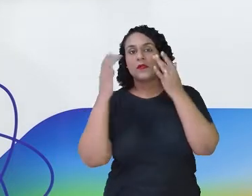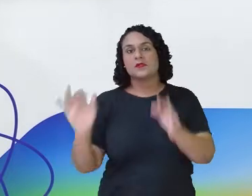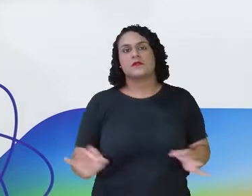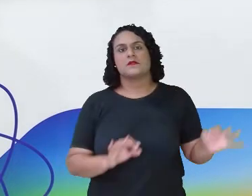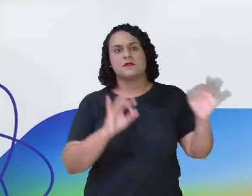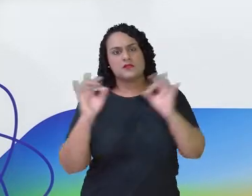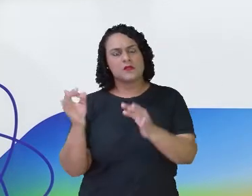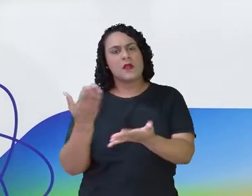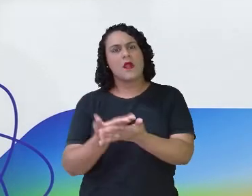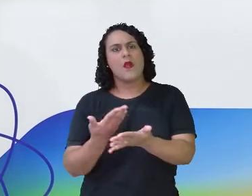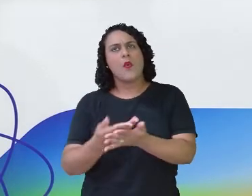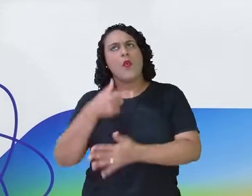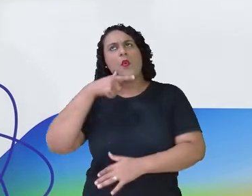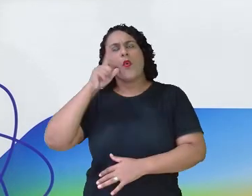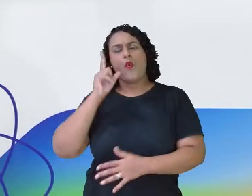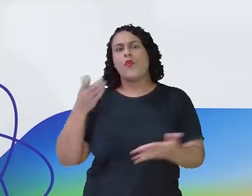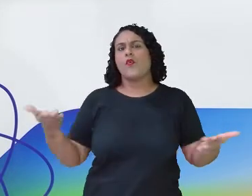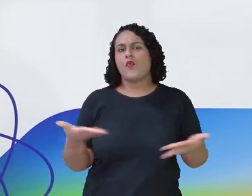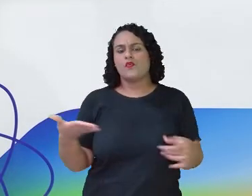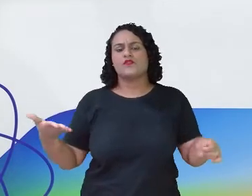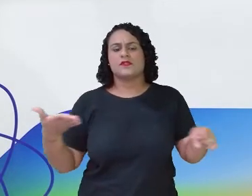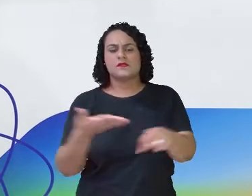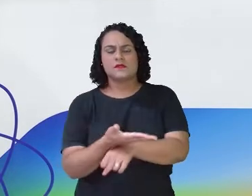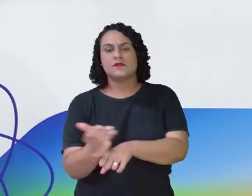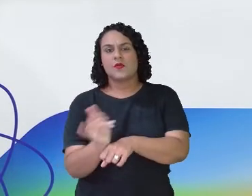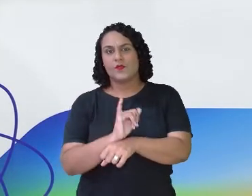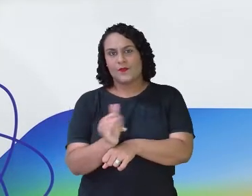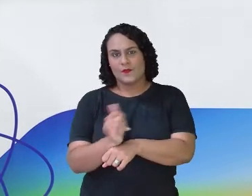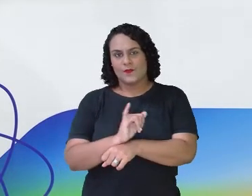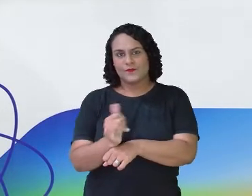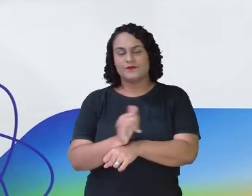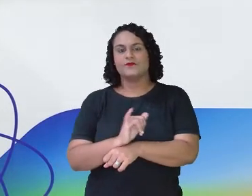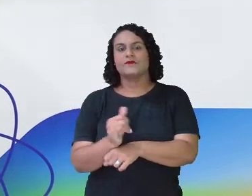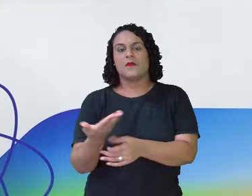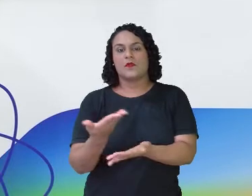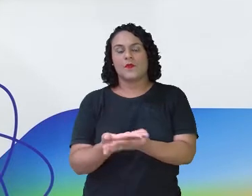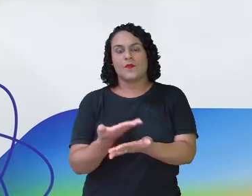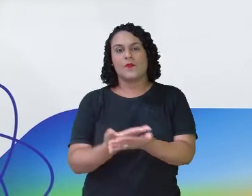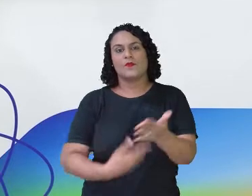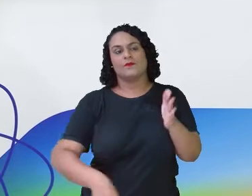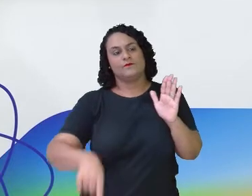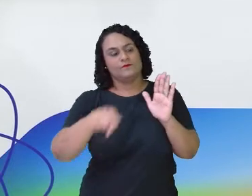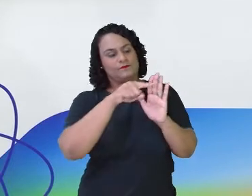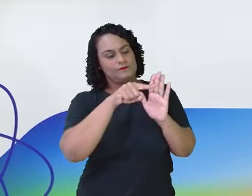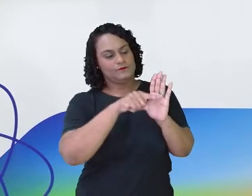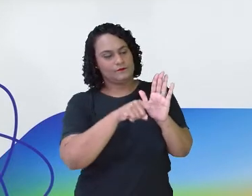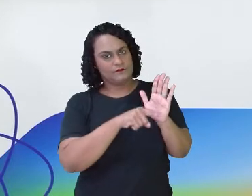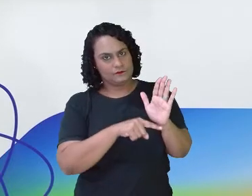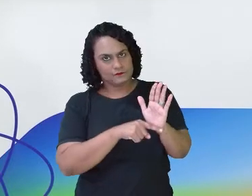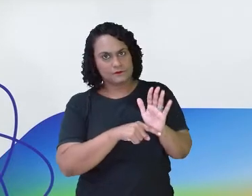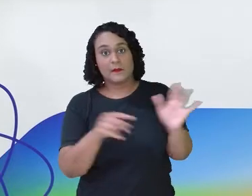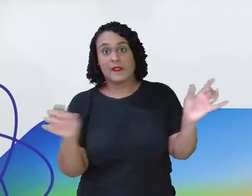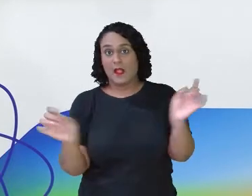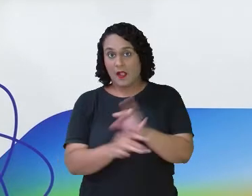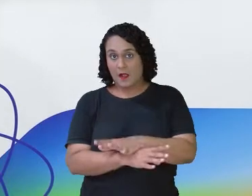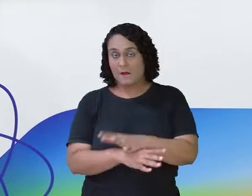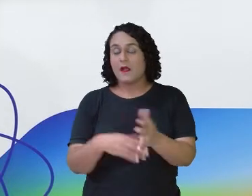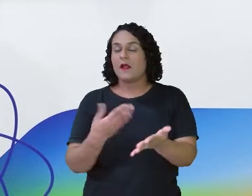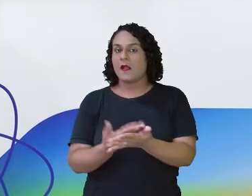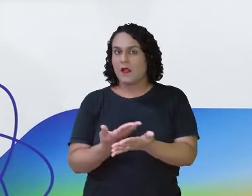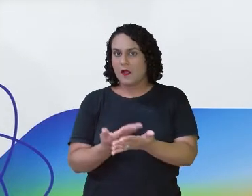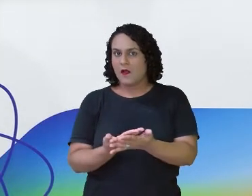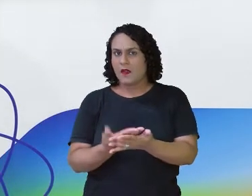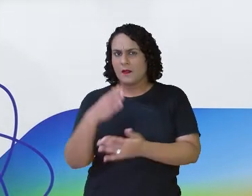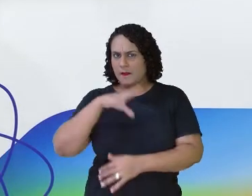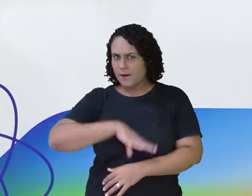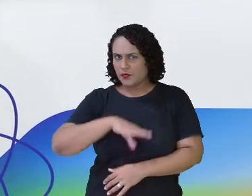ontem, a de hoje, lá no canal do YouTube do Educa Recife. Então você pode, quando acabar a aula, não a de português, tá? A de